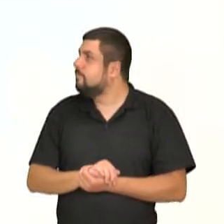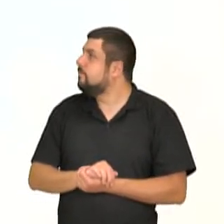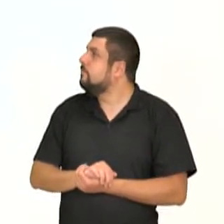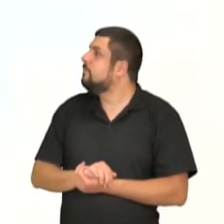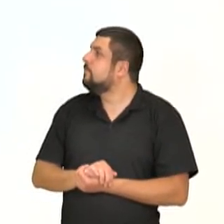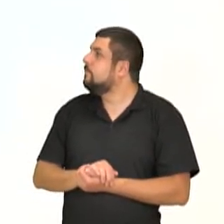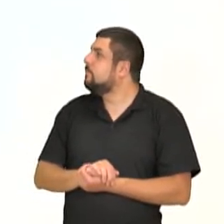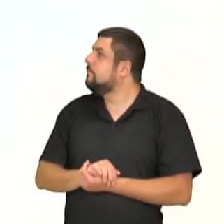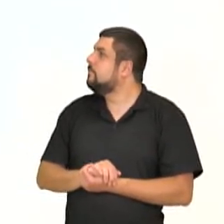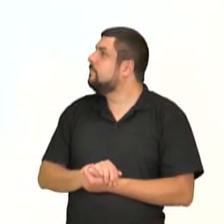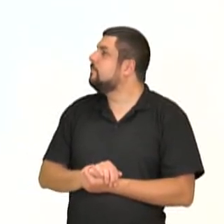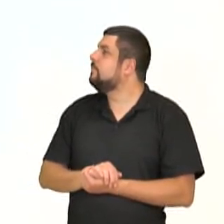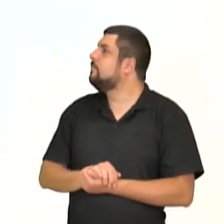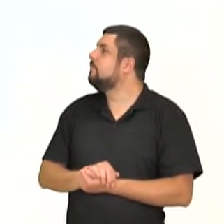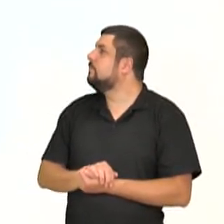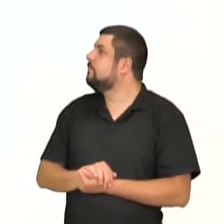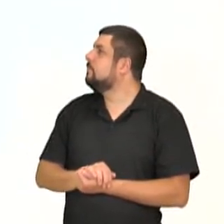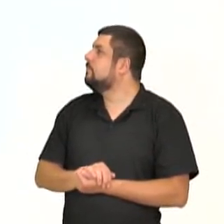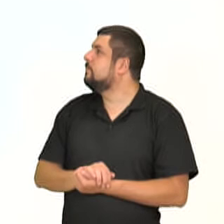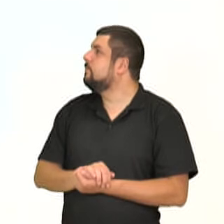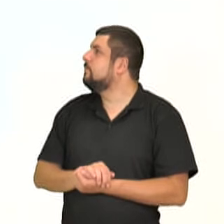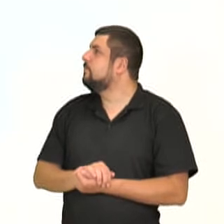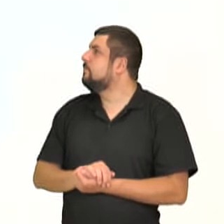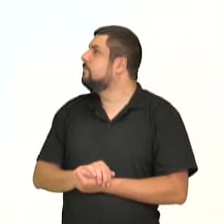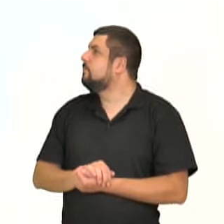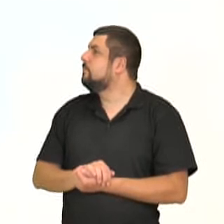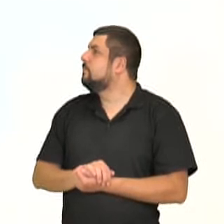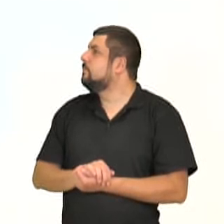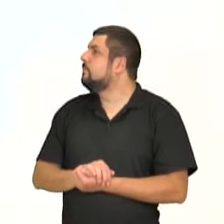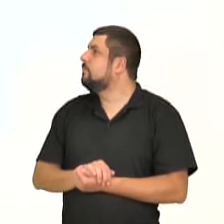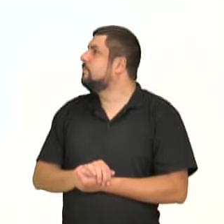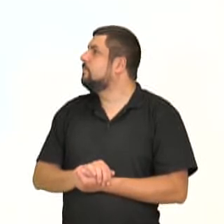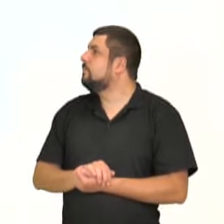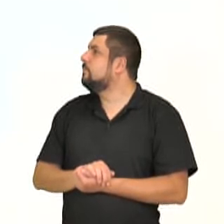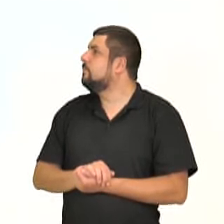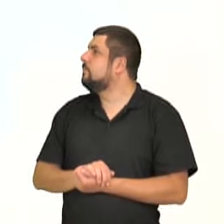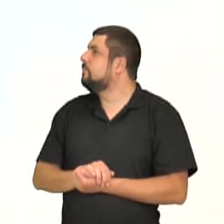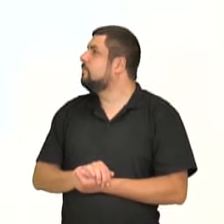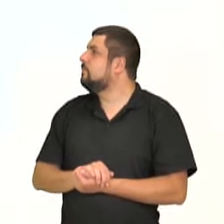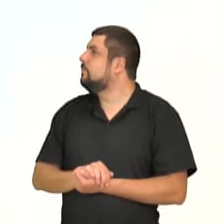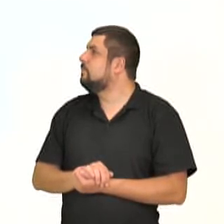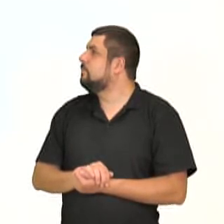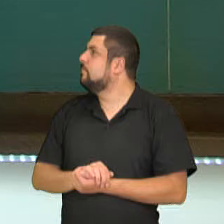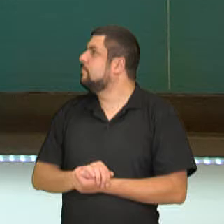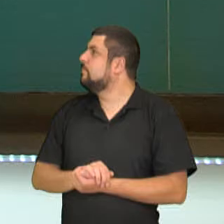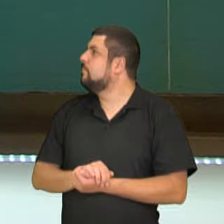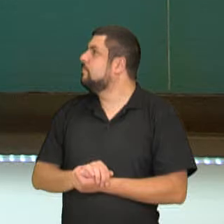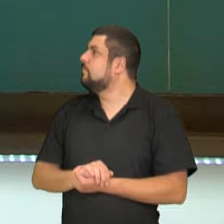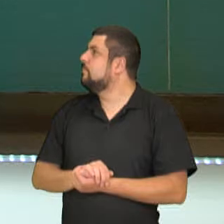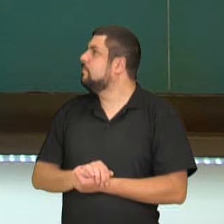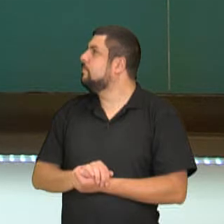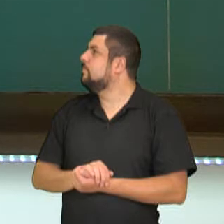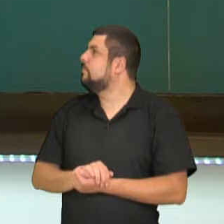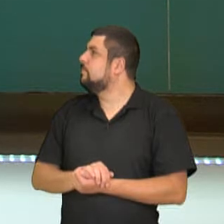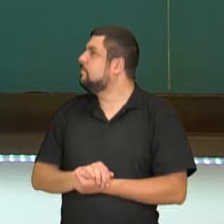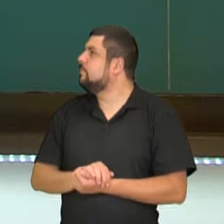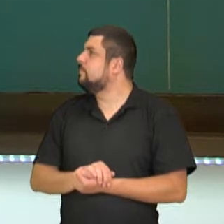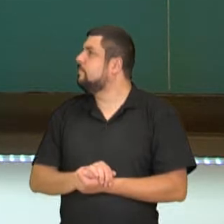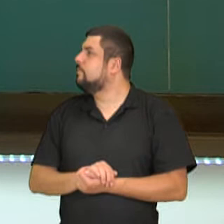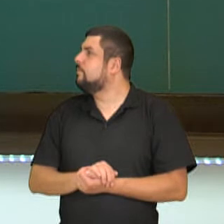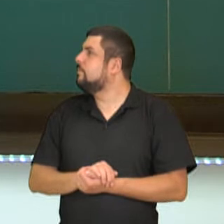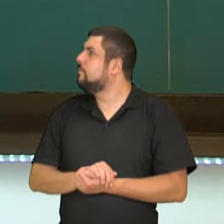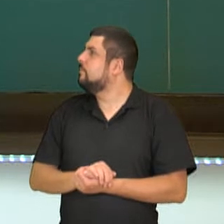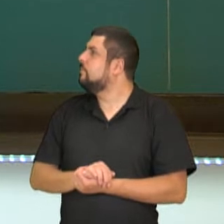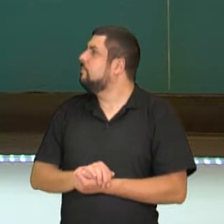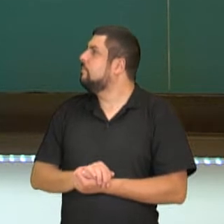enunciados. Esta es la mascota ou esa es la mascota. Qual